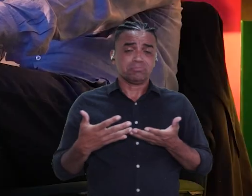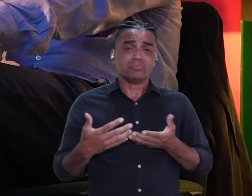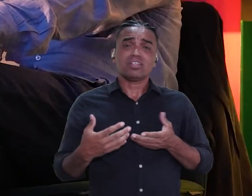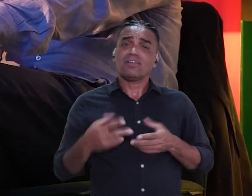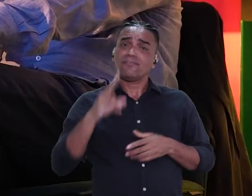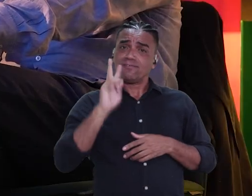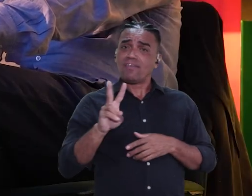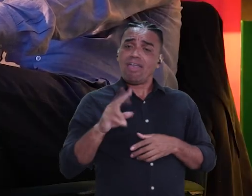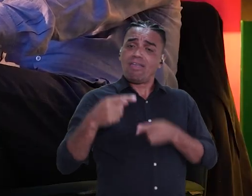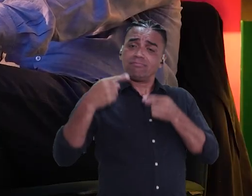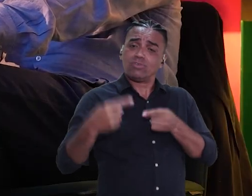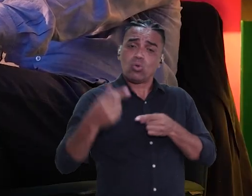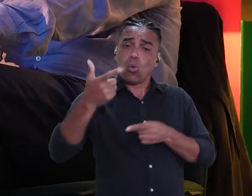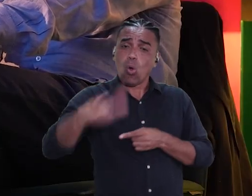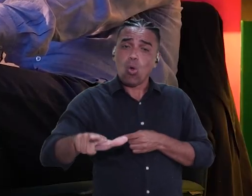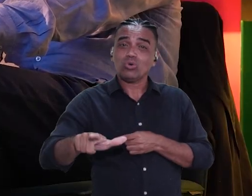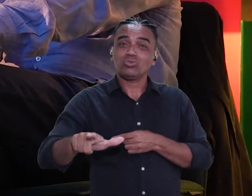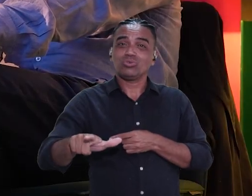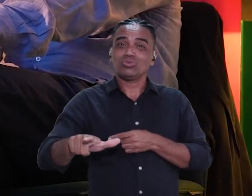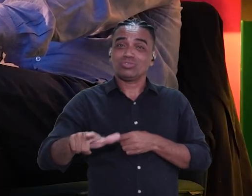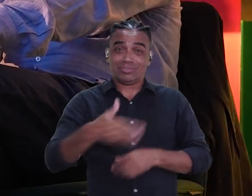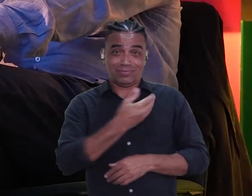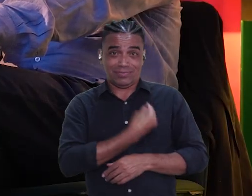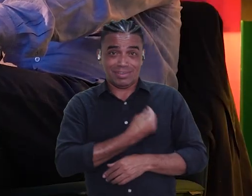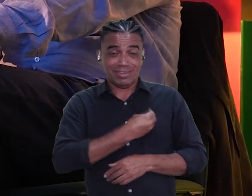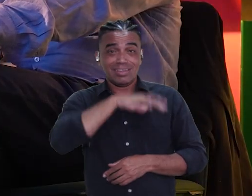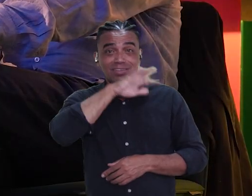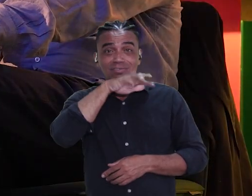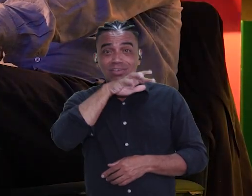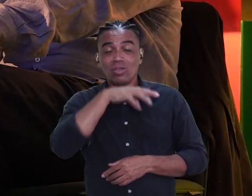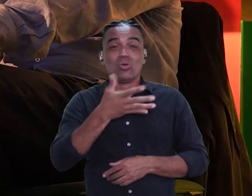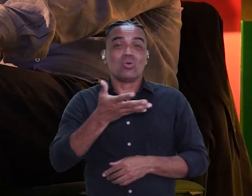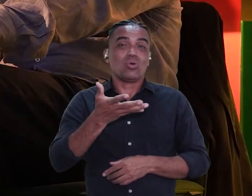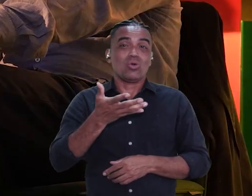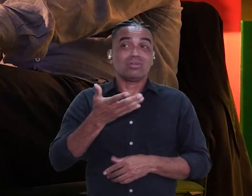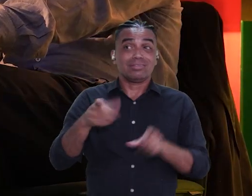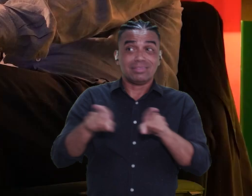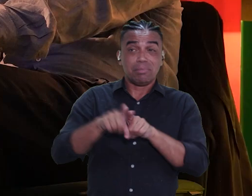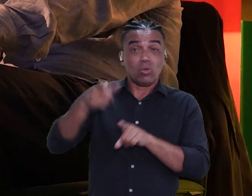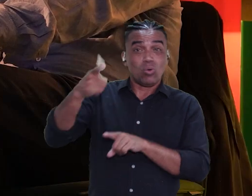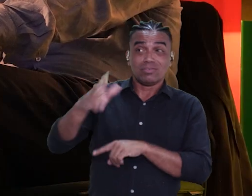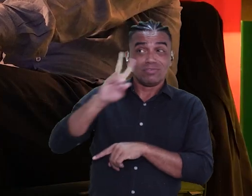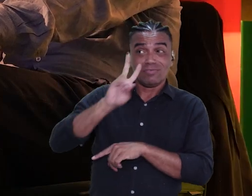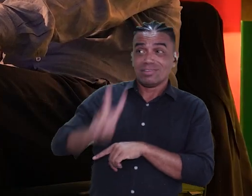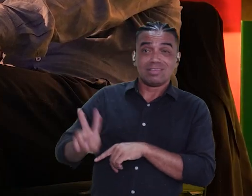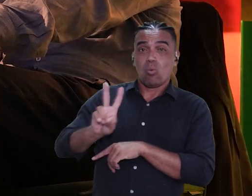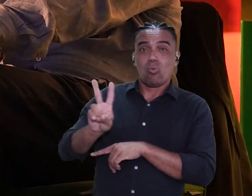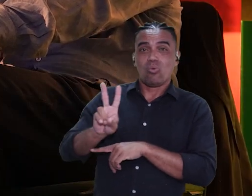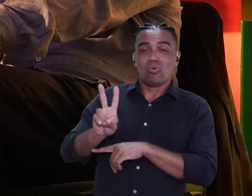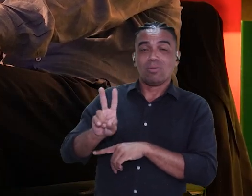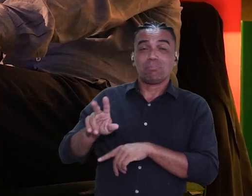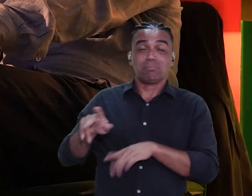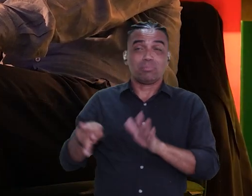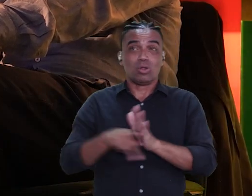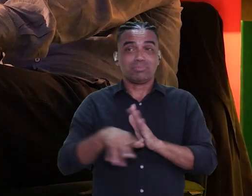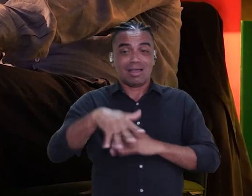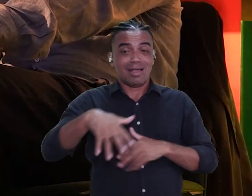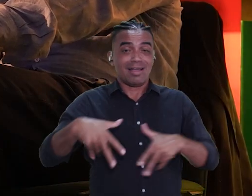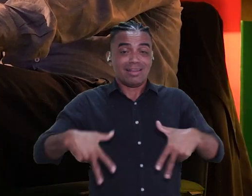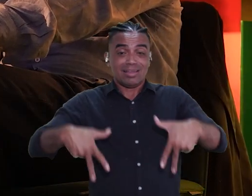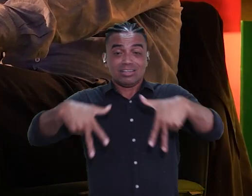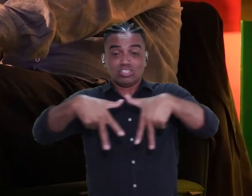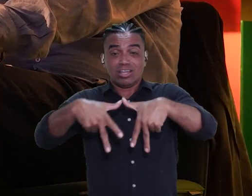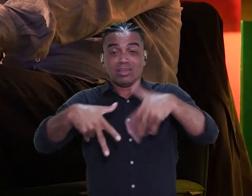encarar outros seres, inclusive os invisíveis, né? Do ponto de vista de gênero,